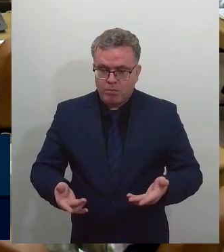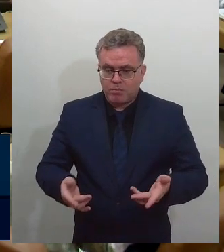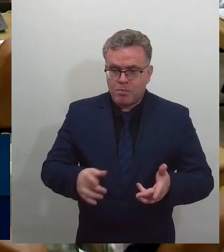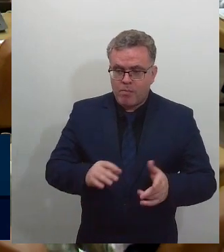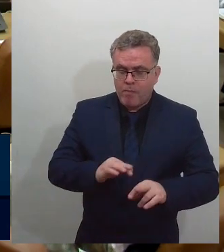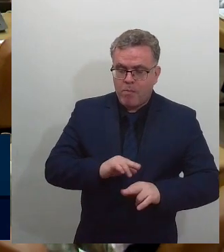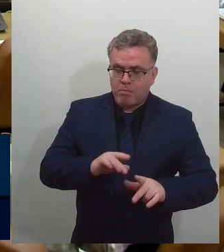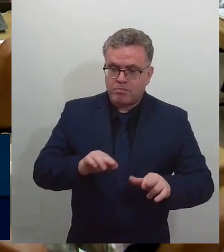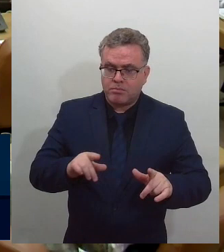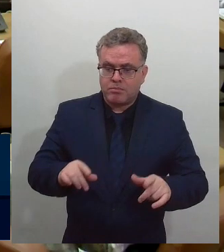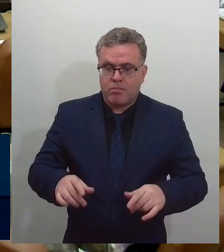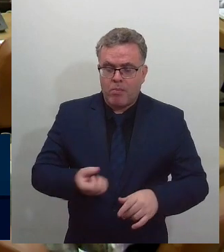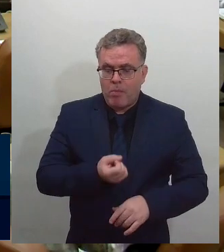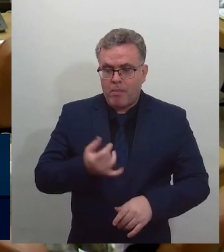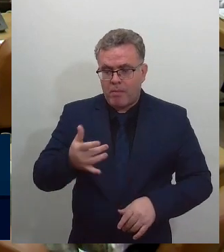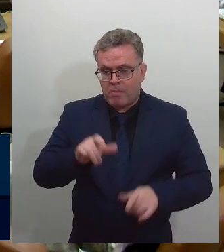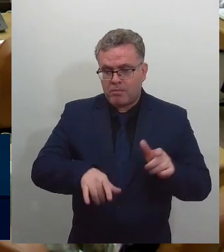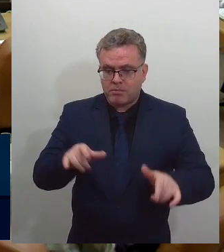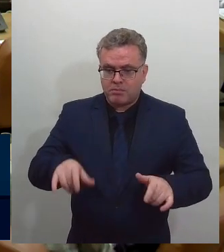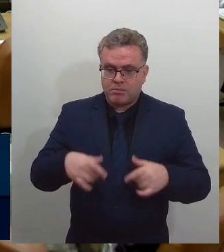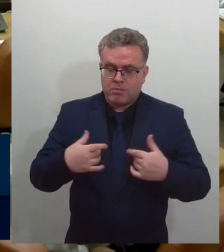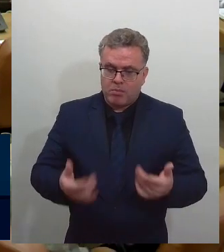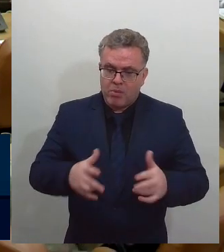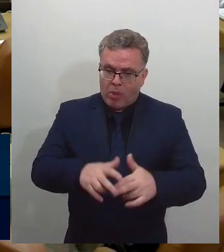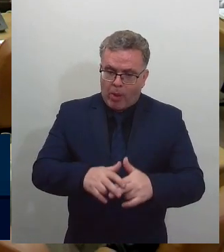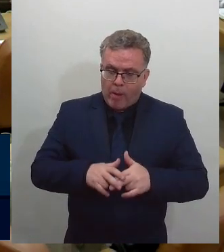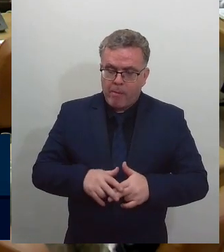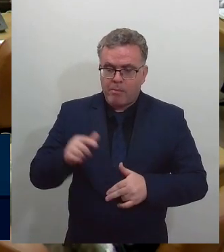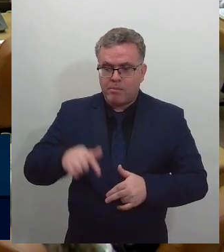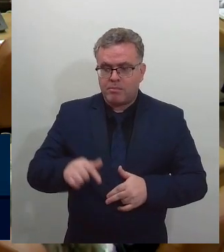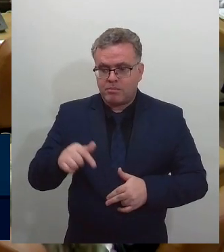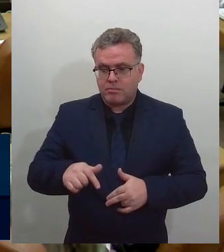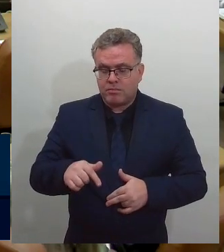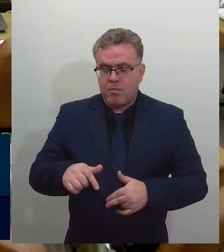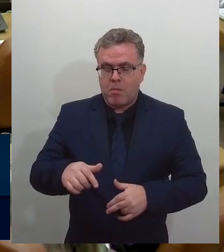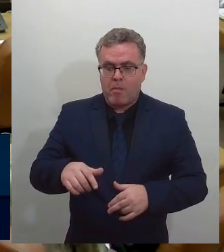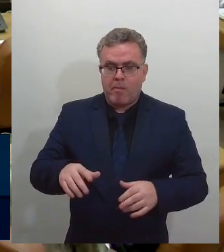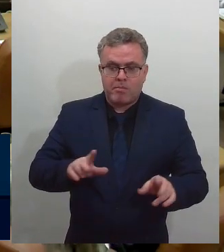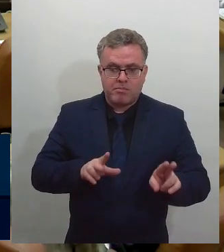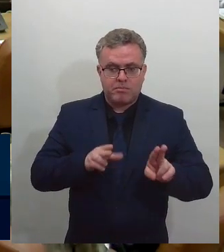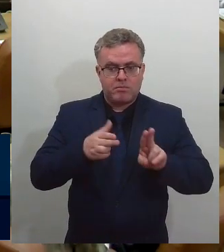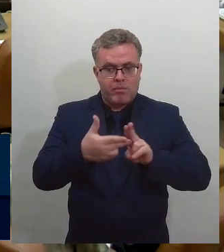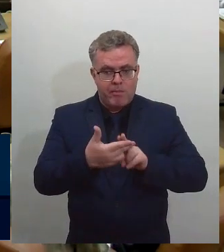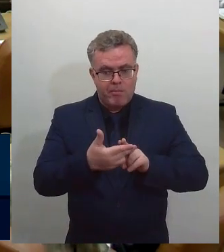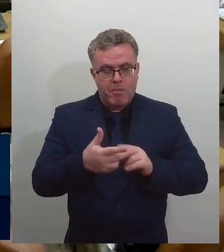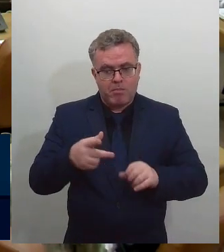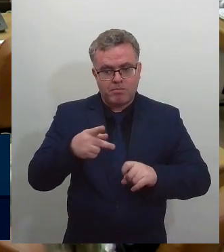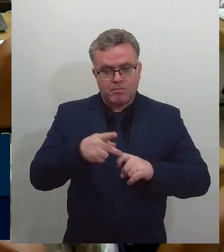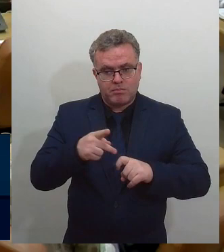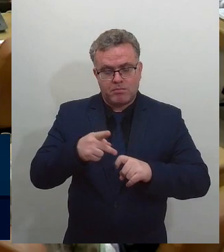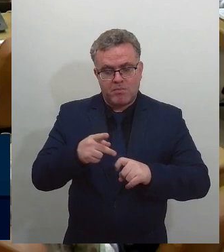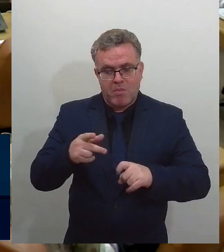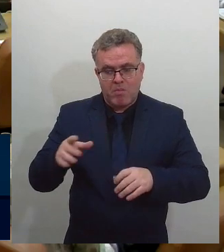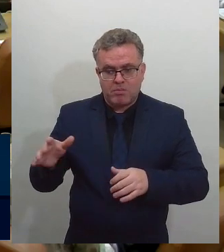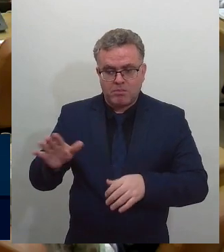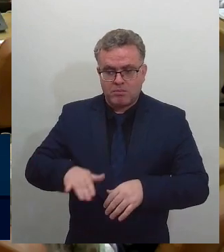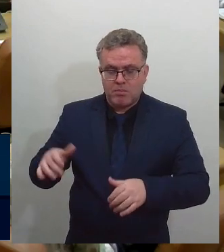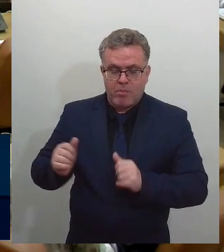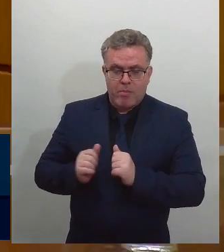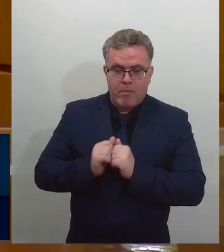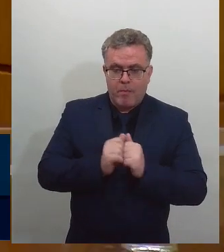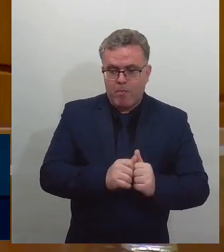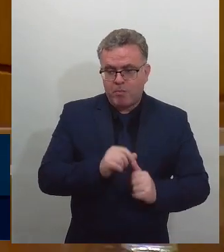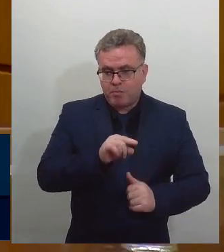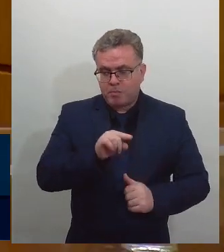e no nosso mundo. E a gente tem aqui no posto de saúde, podendo levar as nossas crianças. Então, não deixem de atualizar a caderneta